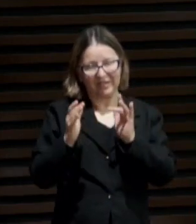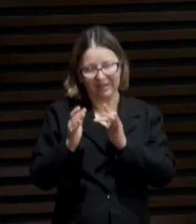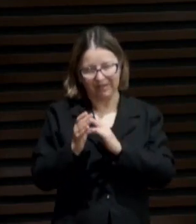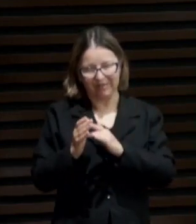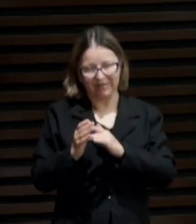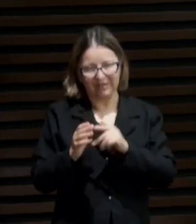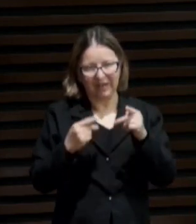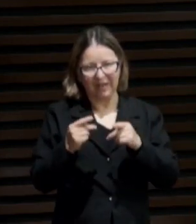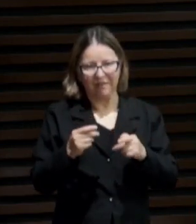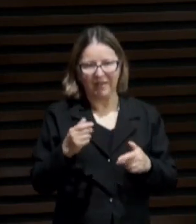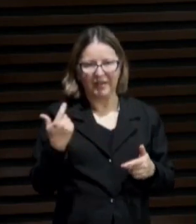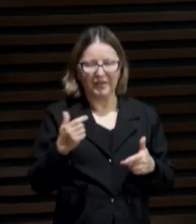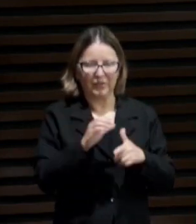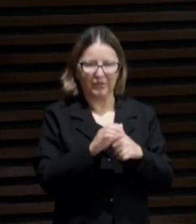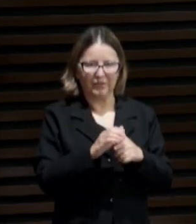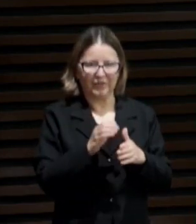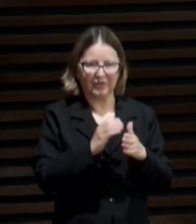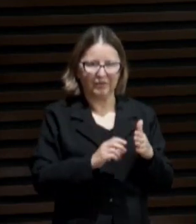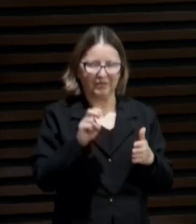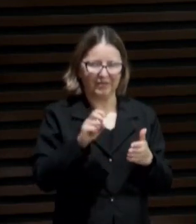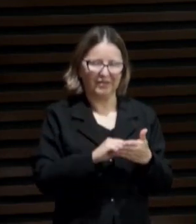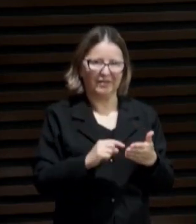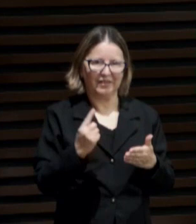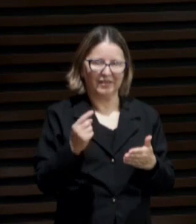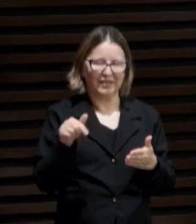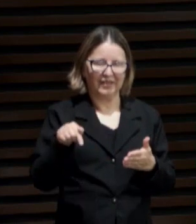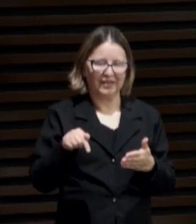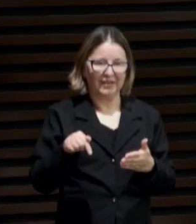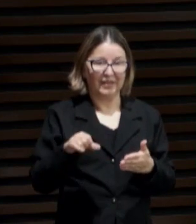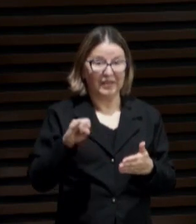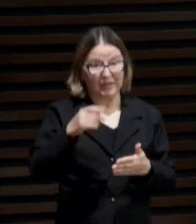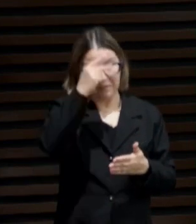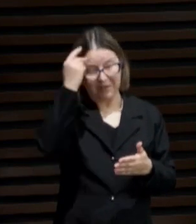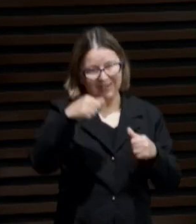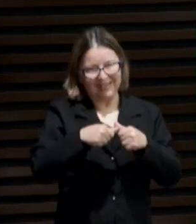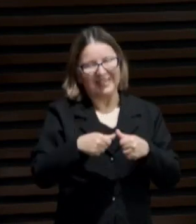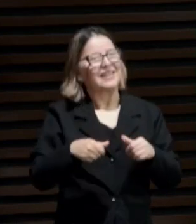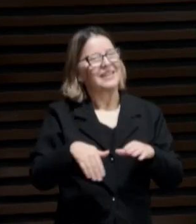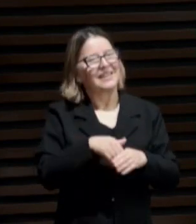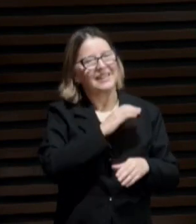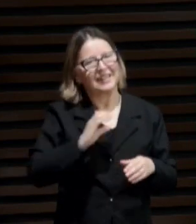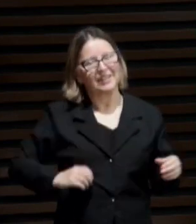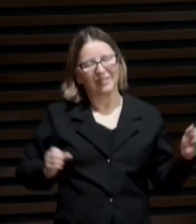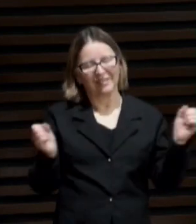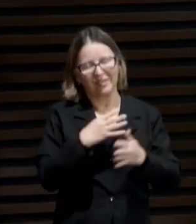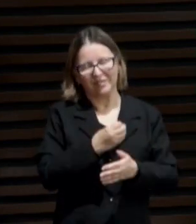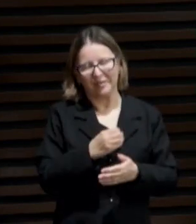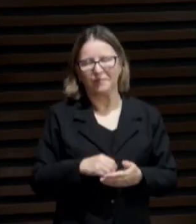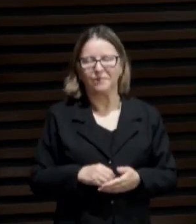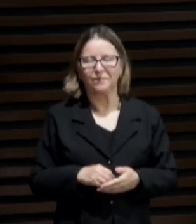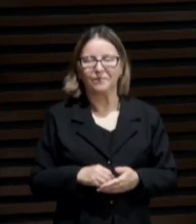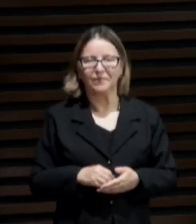Coríntios 5, 17. Se alguém está em Cristo, é uma nova criação. Então, todos nós